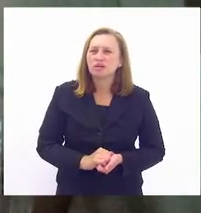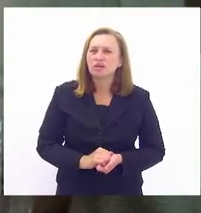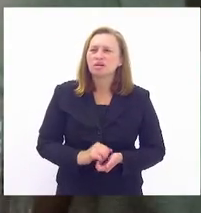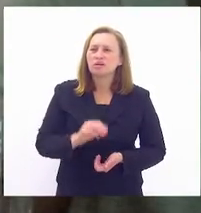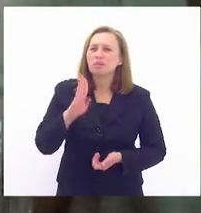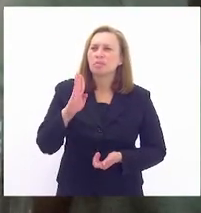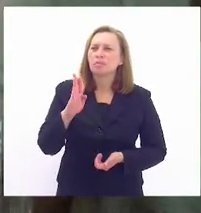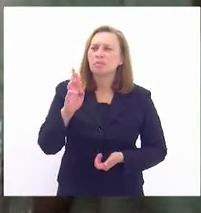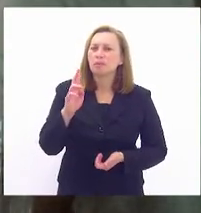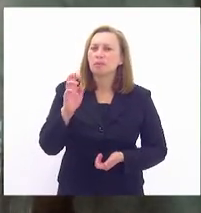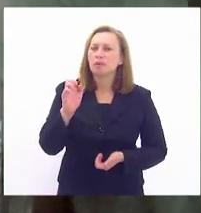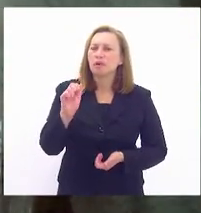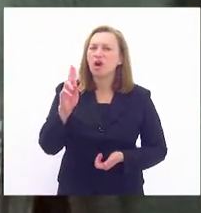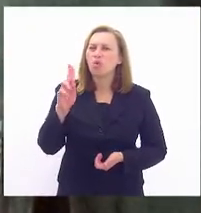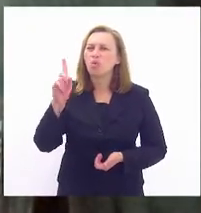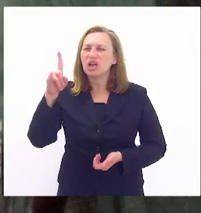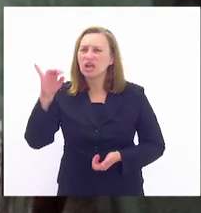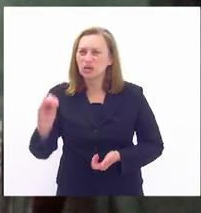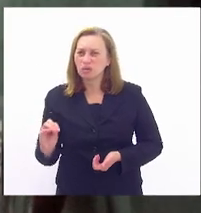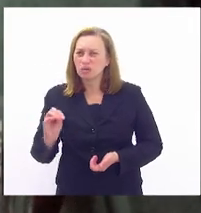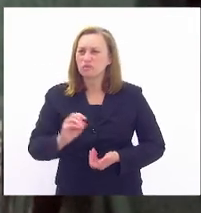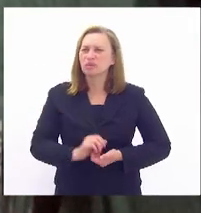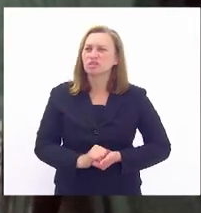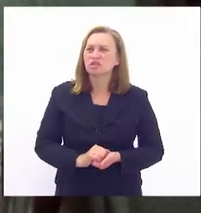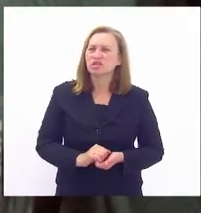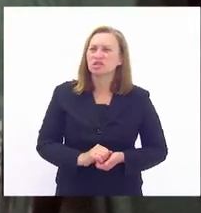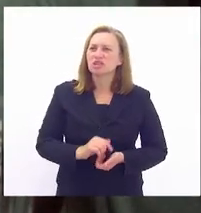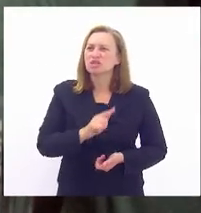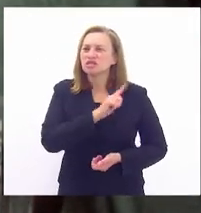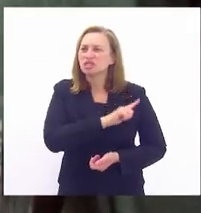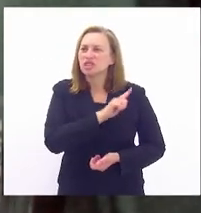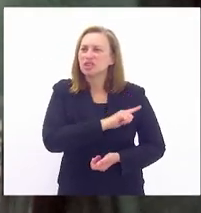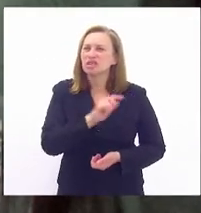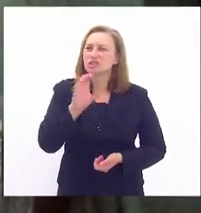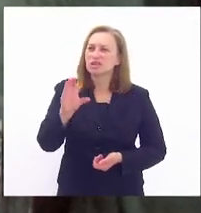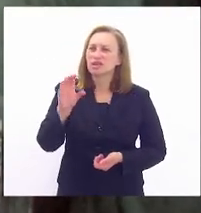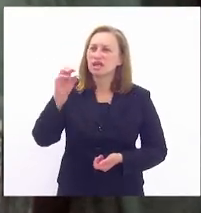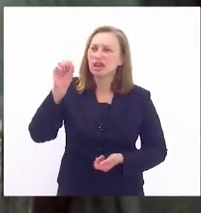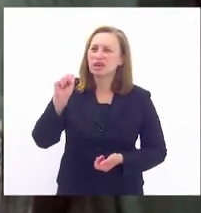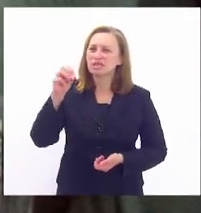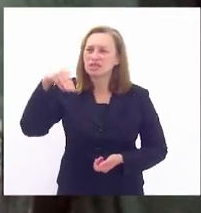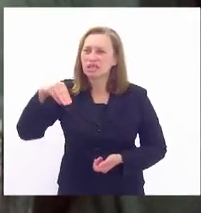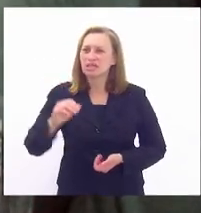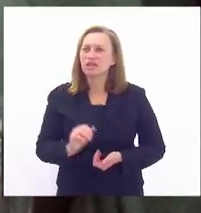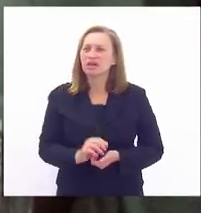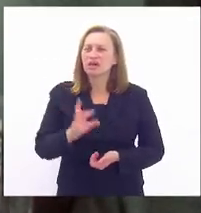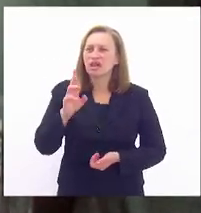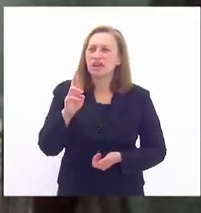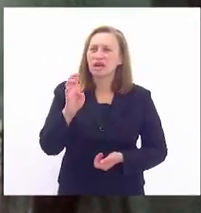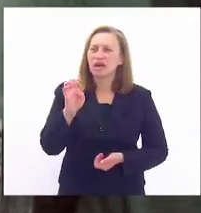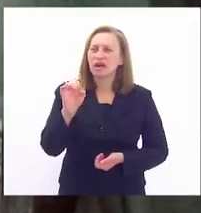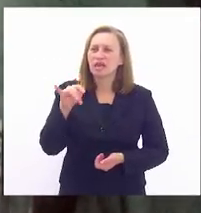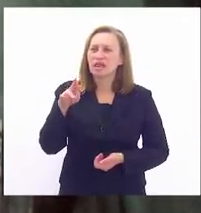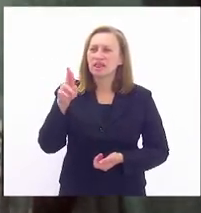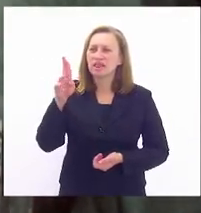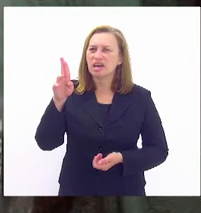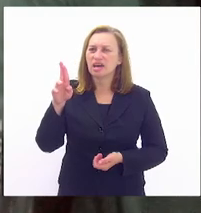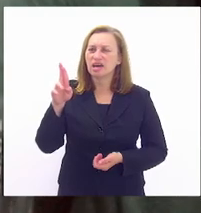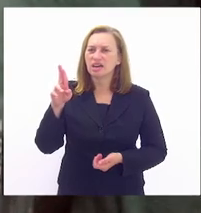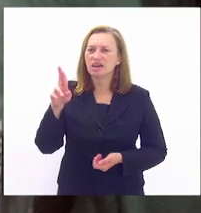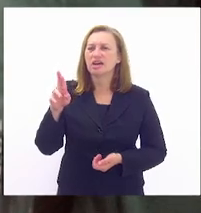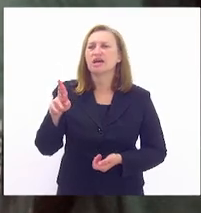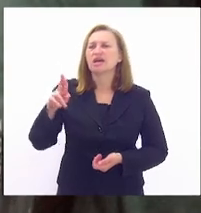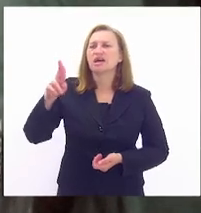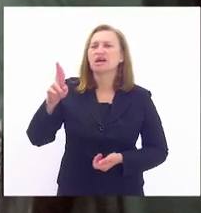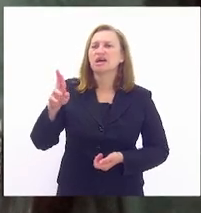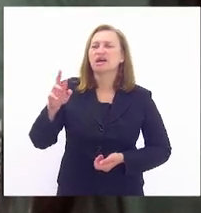Braulio Veigas da Silva, gerente da CSN. Fernando Carlos,